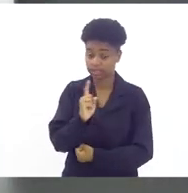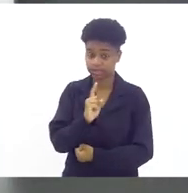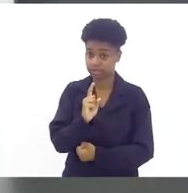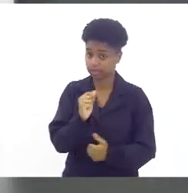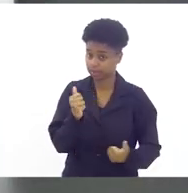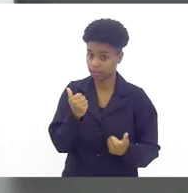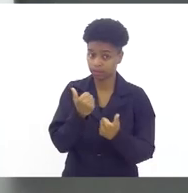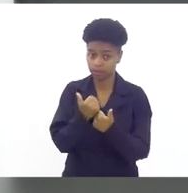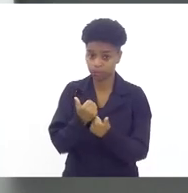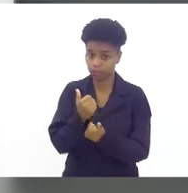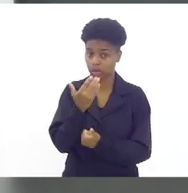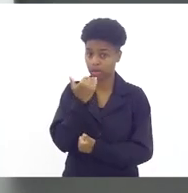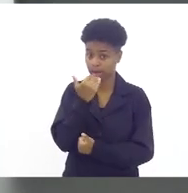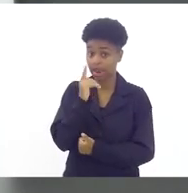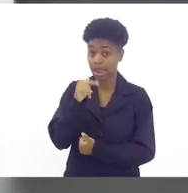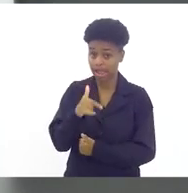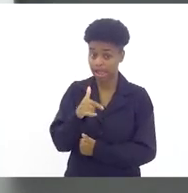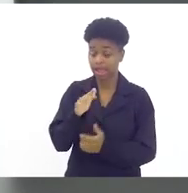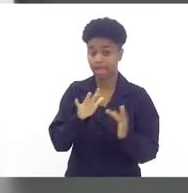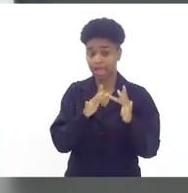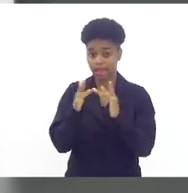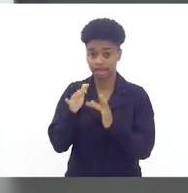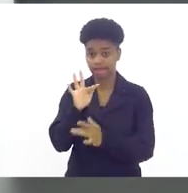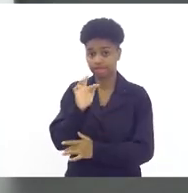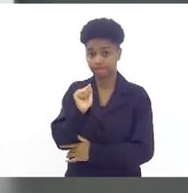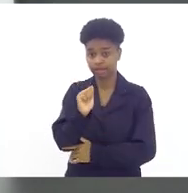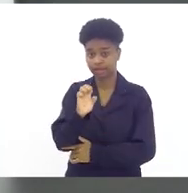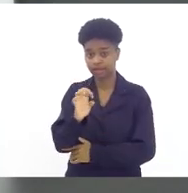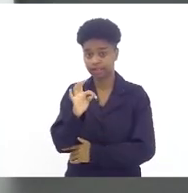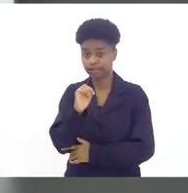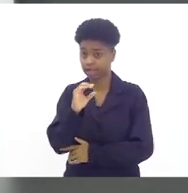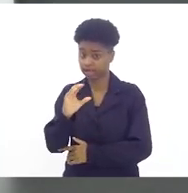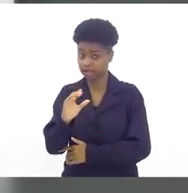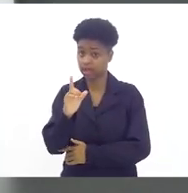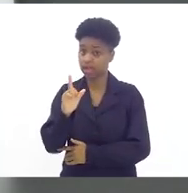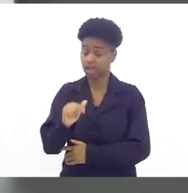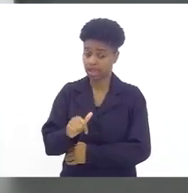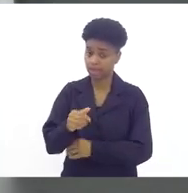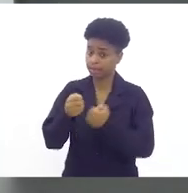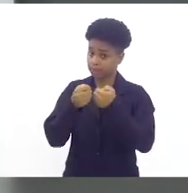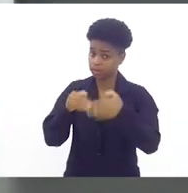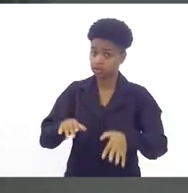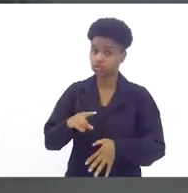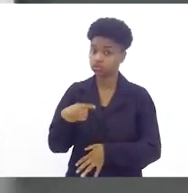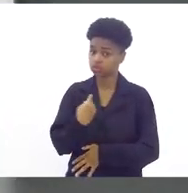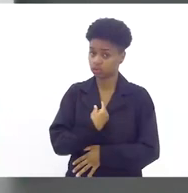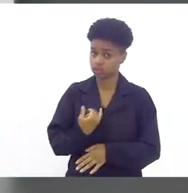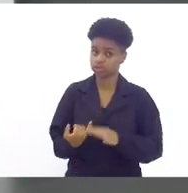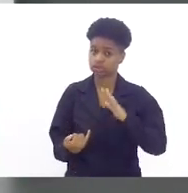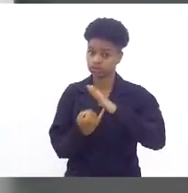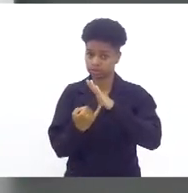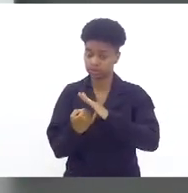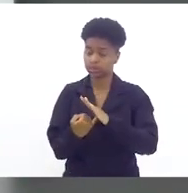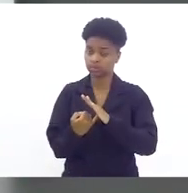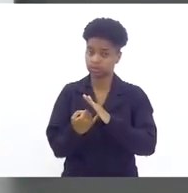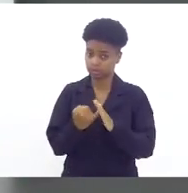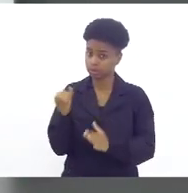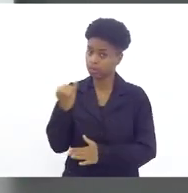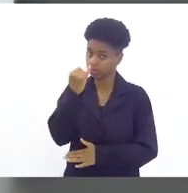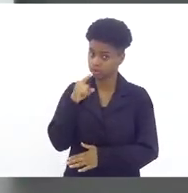é a rede Faetec tá isso é um desprestígio com a nossa Fundação com a importância da nossa Fundação